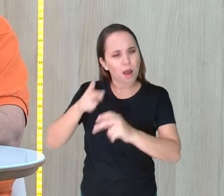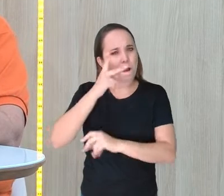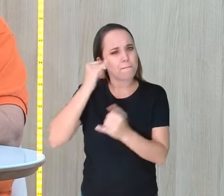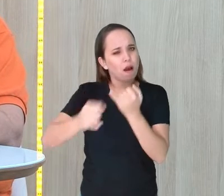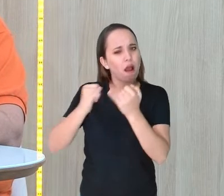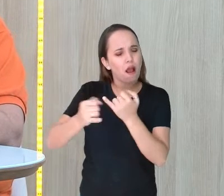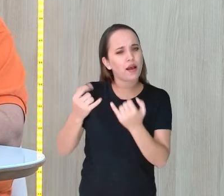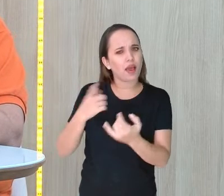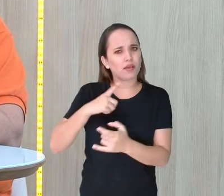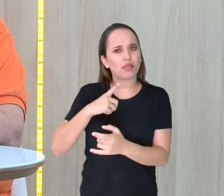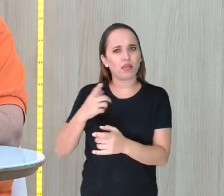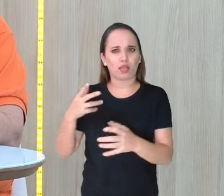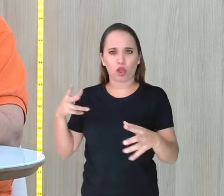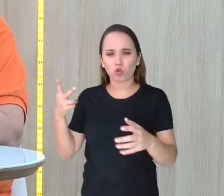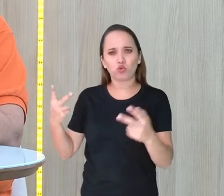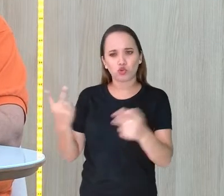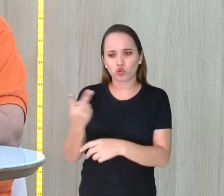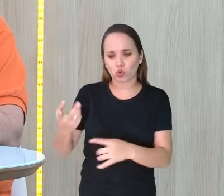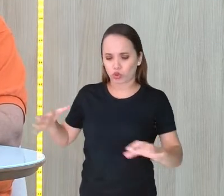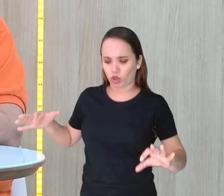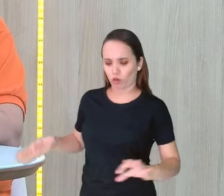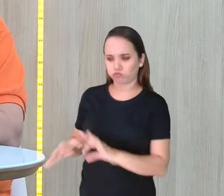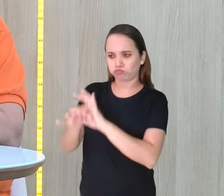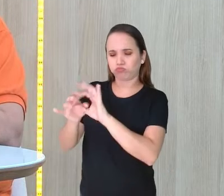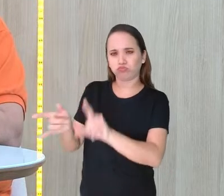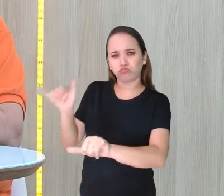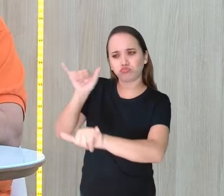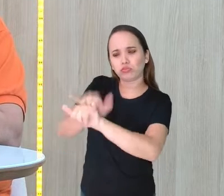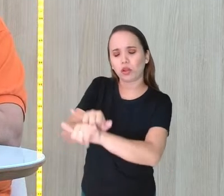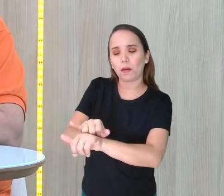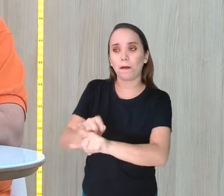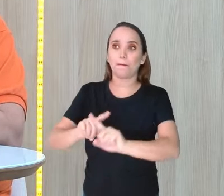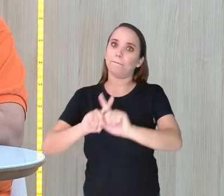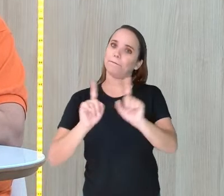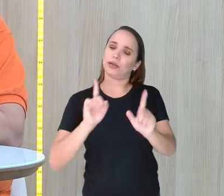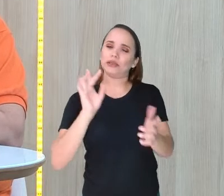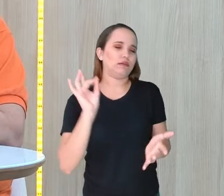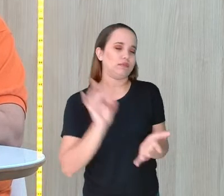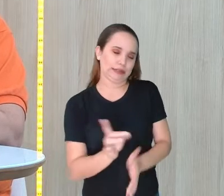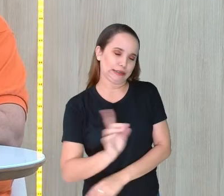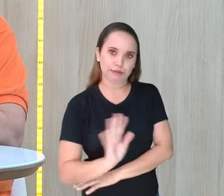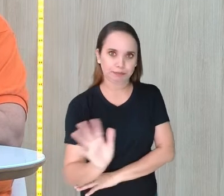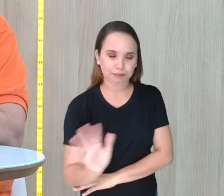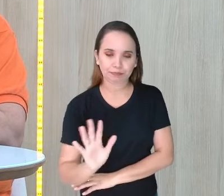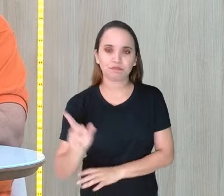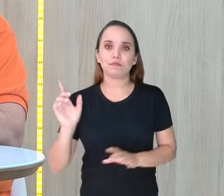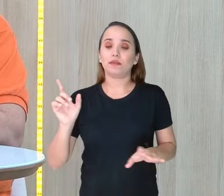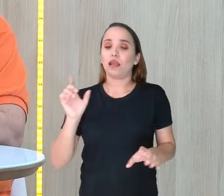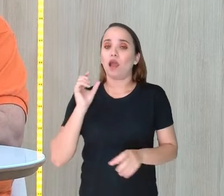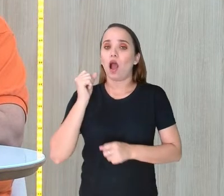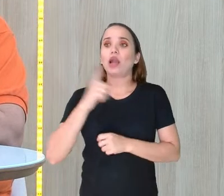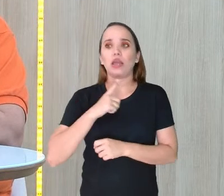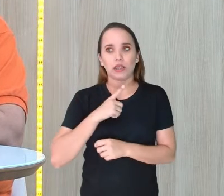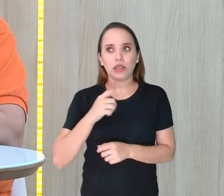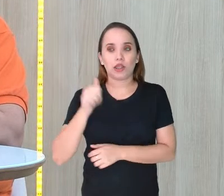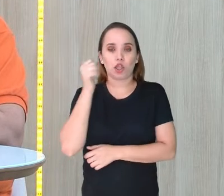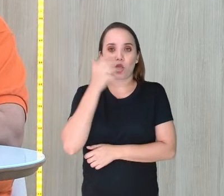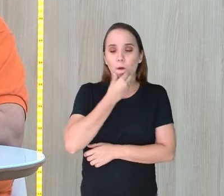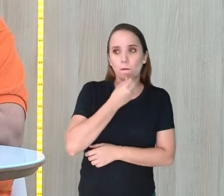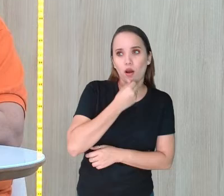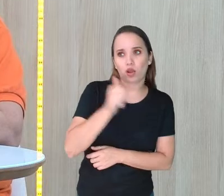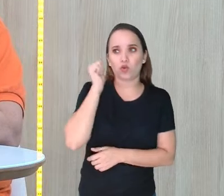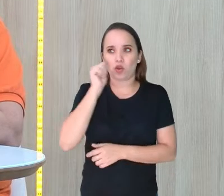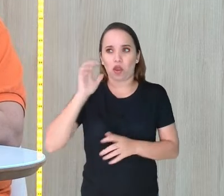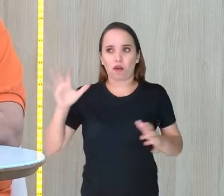sexuada, onde ocorria cópula, onde a fecundação era interna. Mas não, gente, aquele abraço da fêmea e do